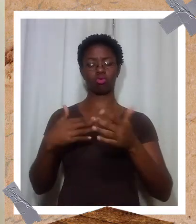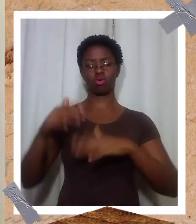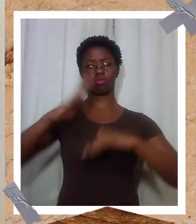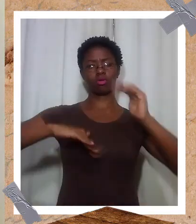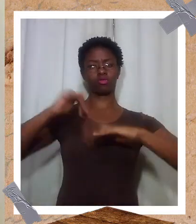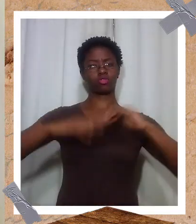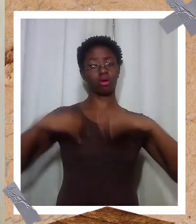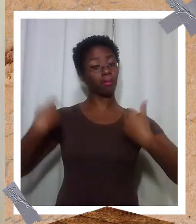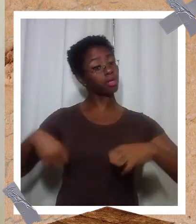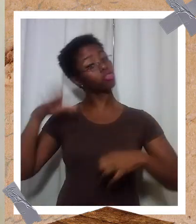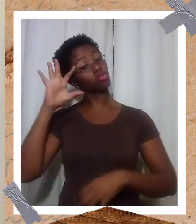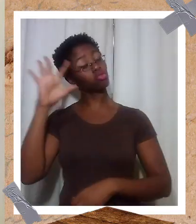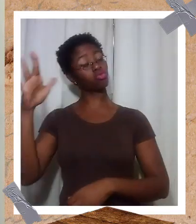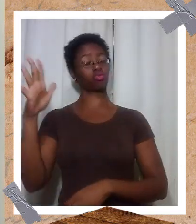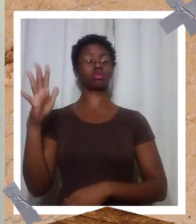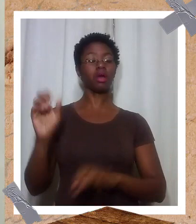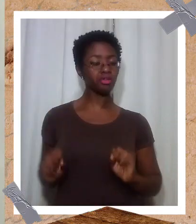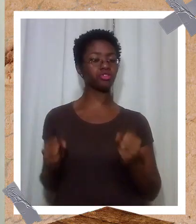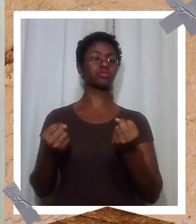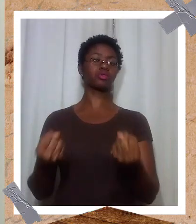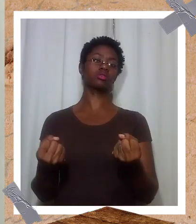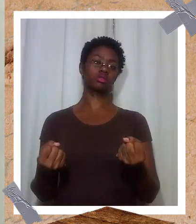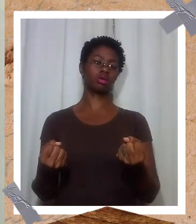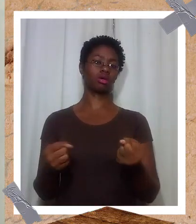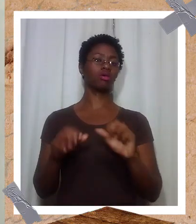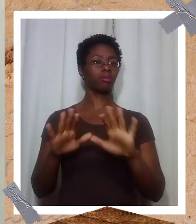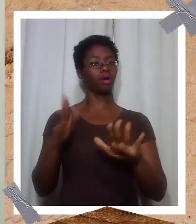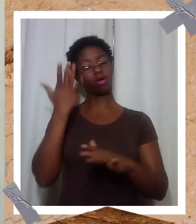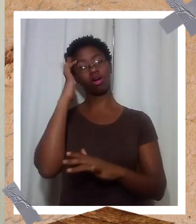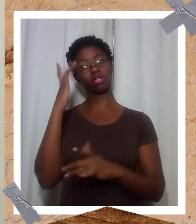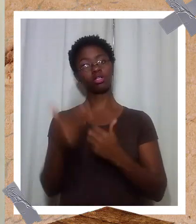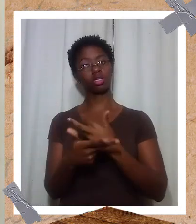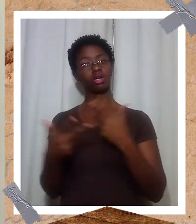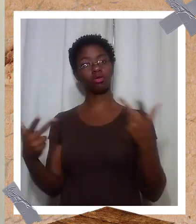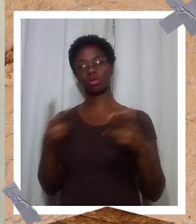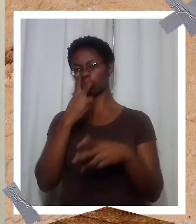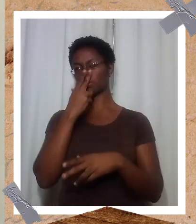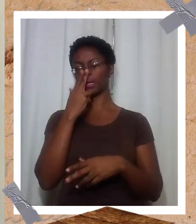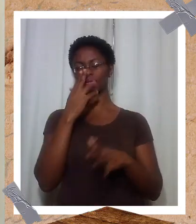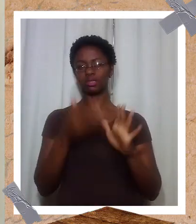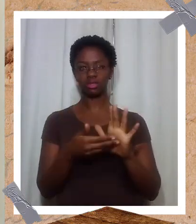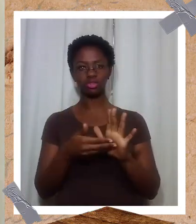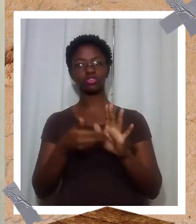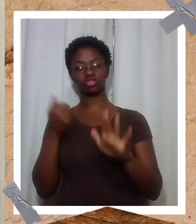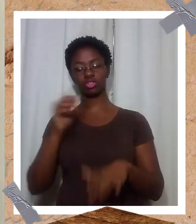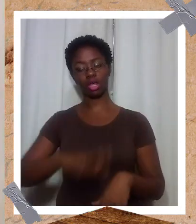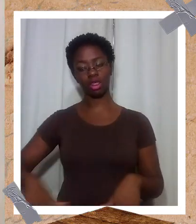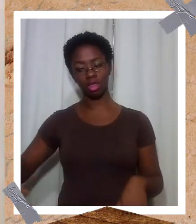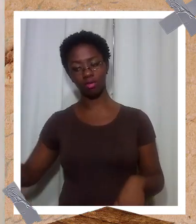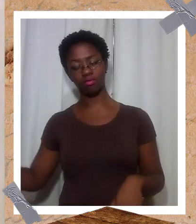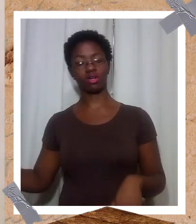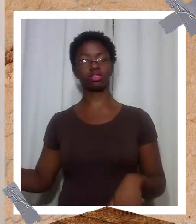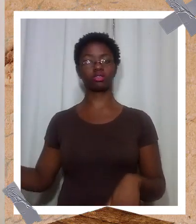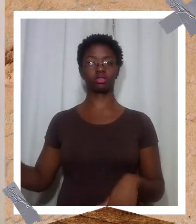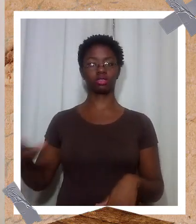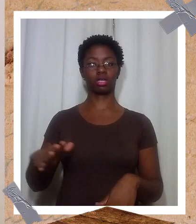desde que eu sonhe. E eu acho que uma coisa que nos tira na infância